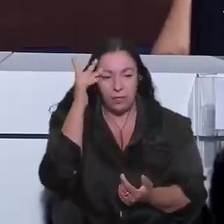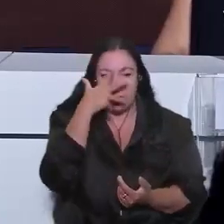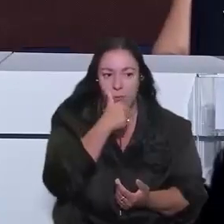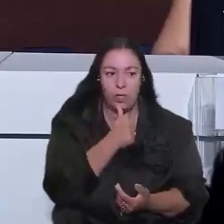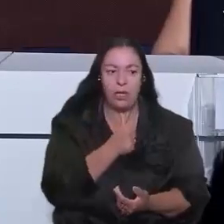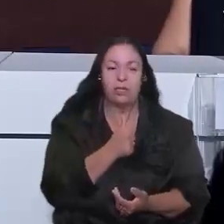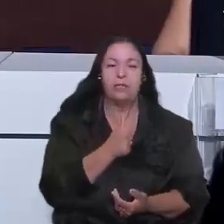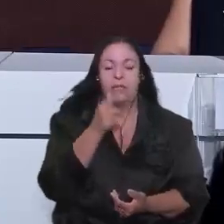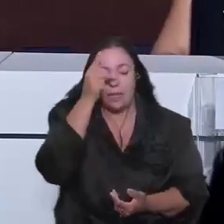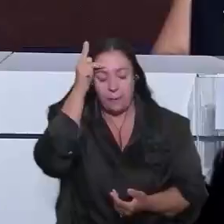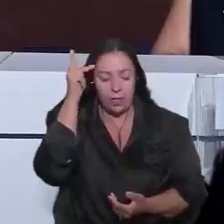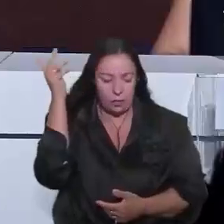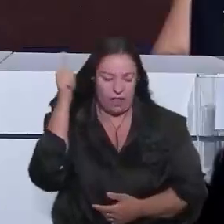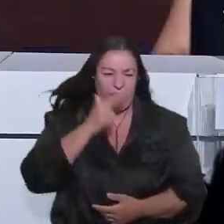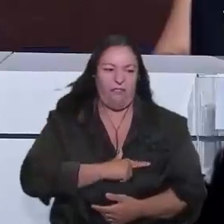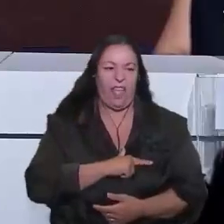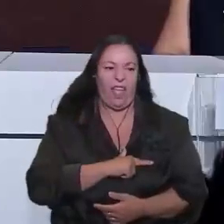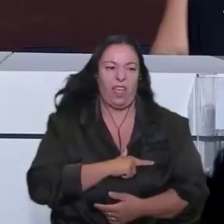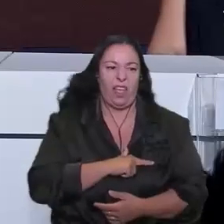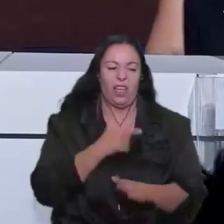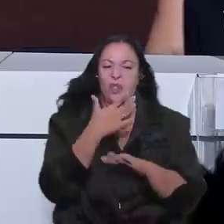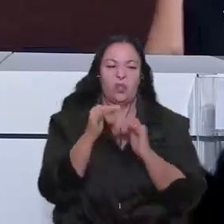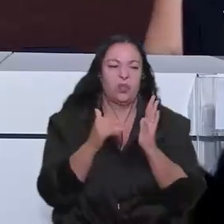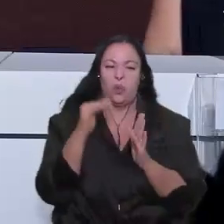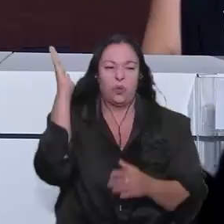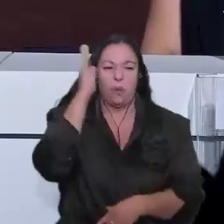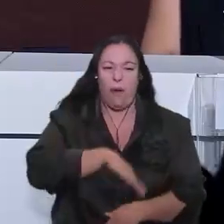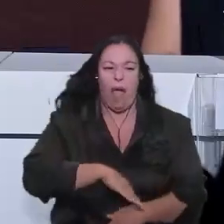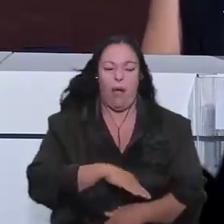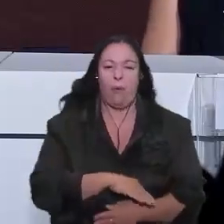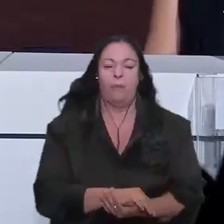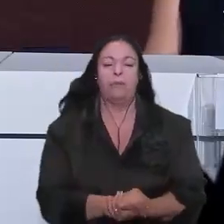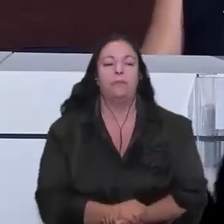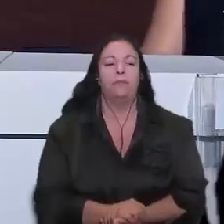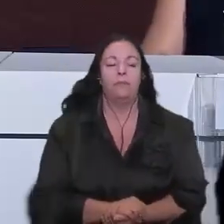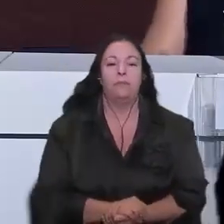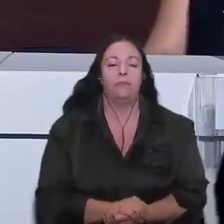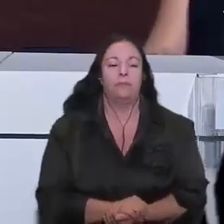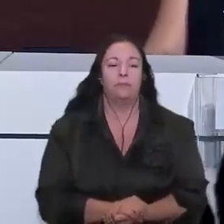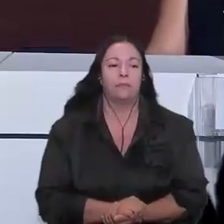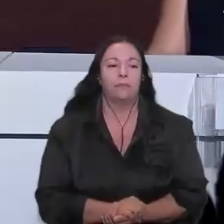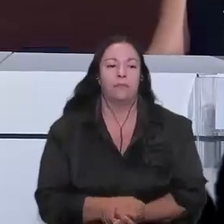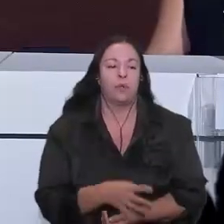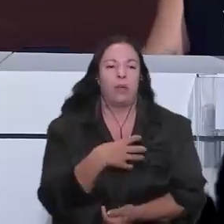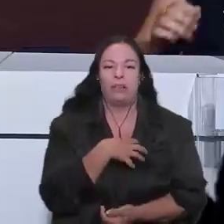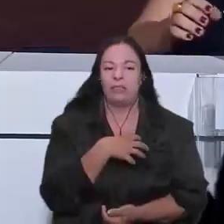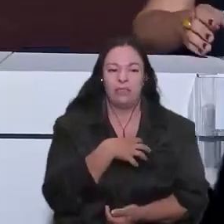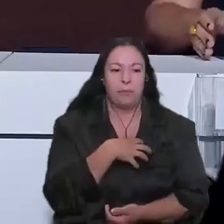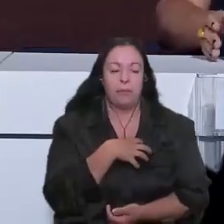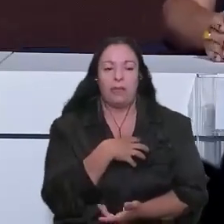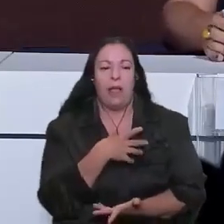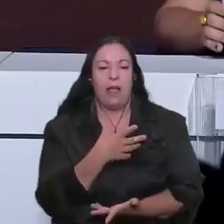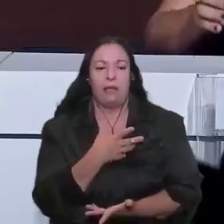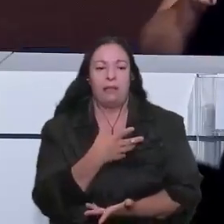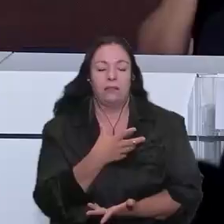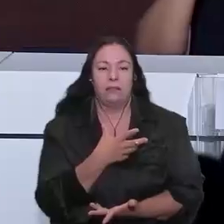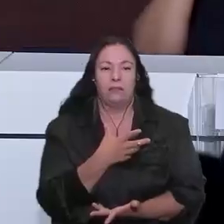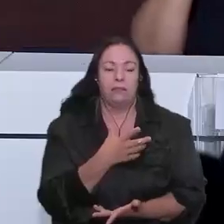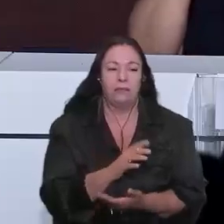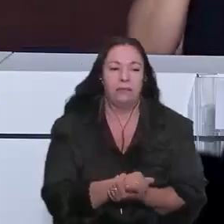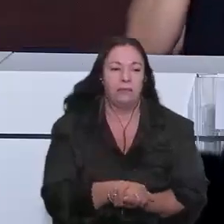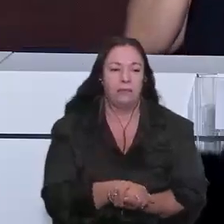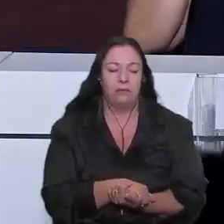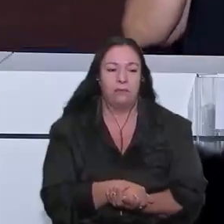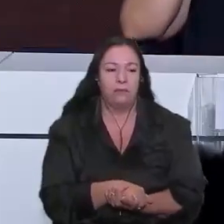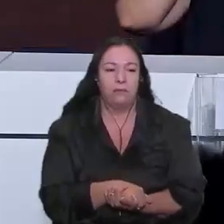famílias e gente feia, e eu acho isso tudo mal. E por isso, não é sensibilidade, nem é